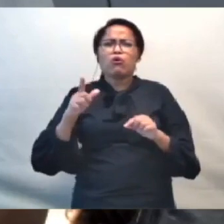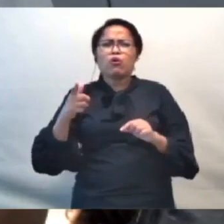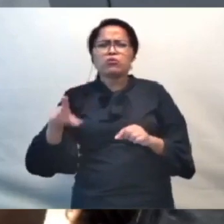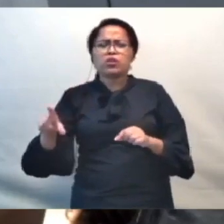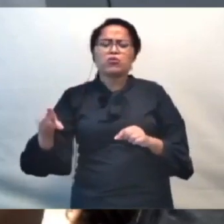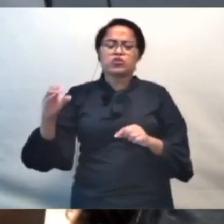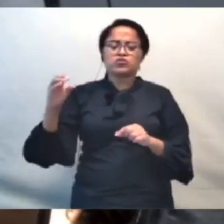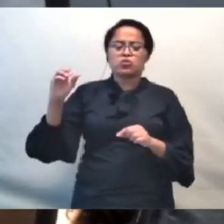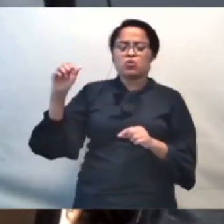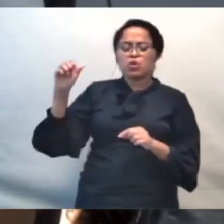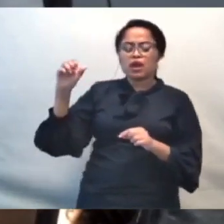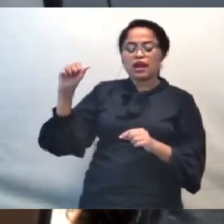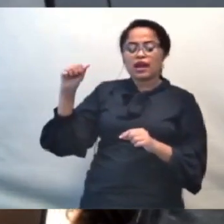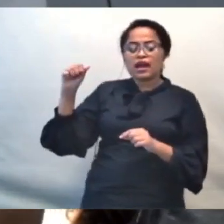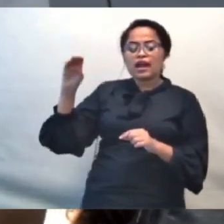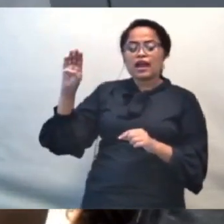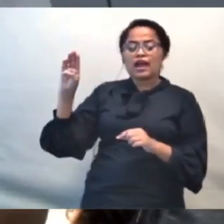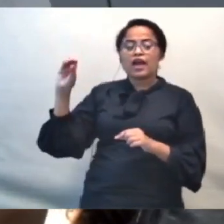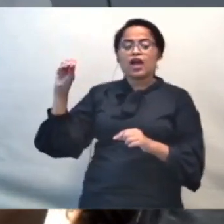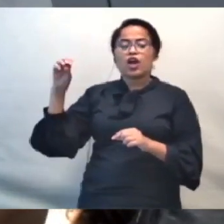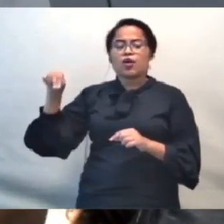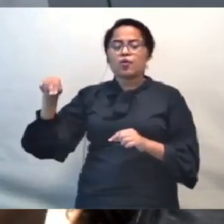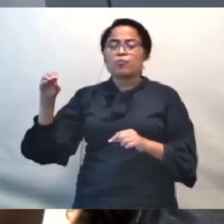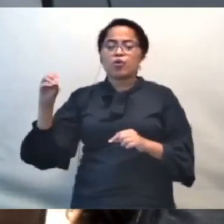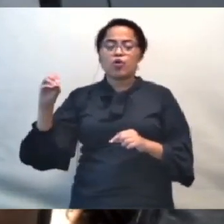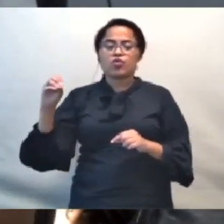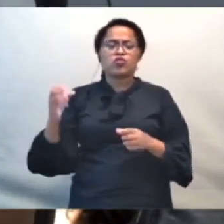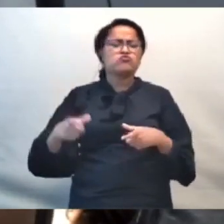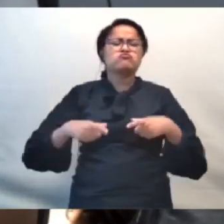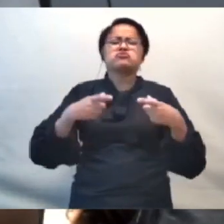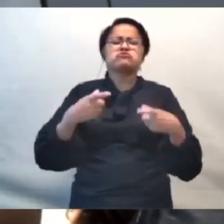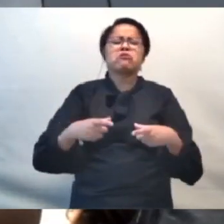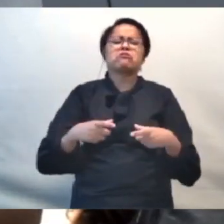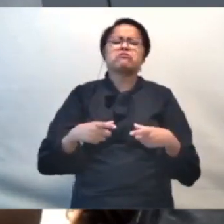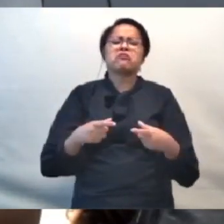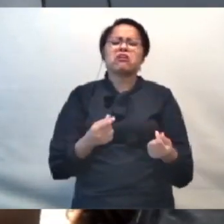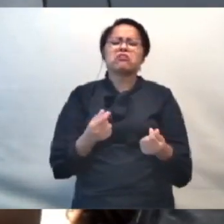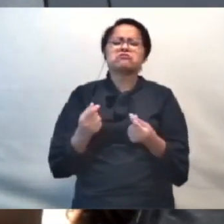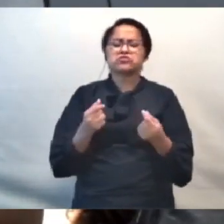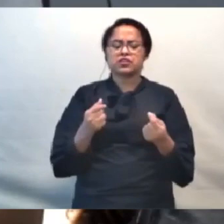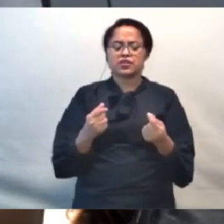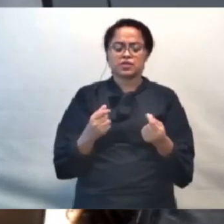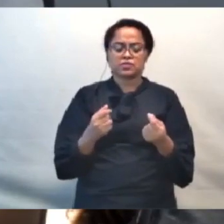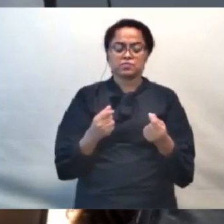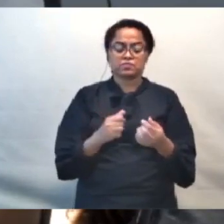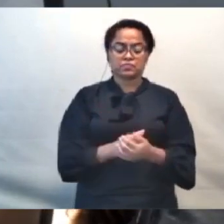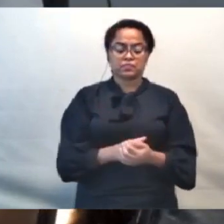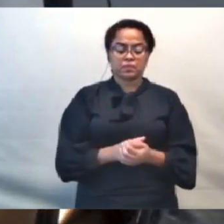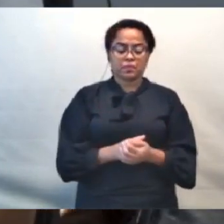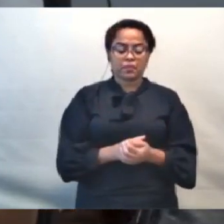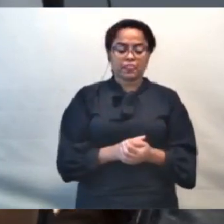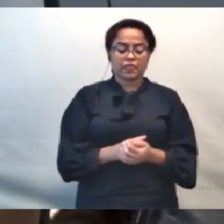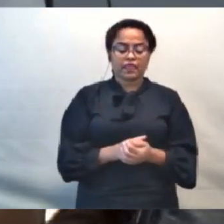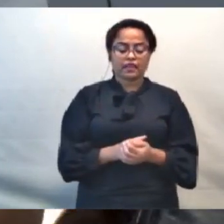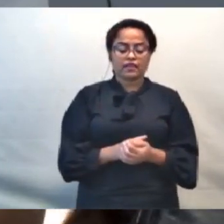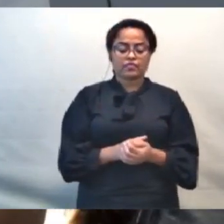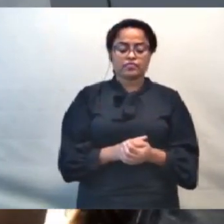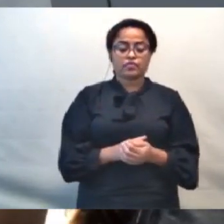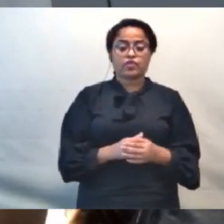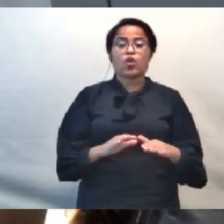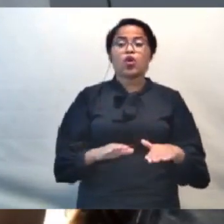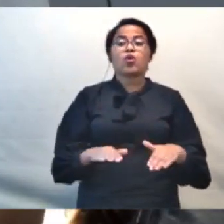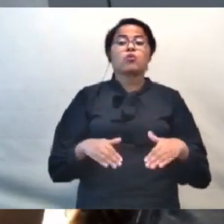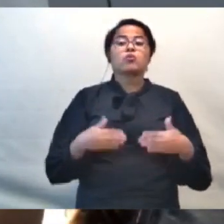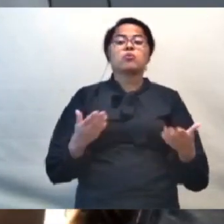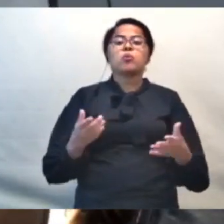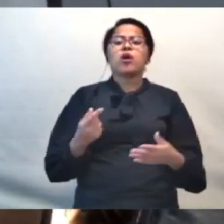onde que veio esse recurso que foi utilizado como abono? Né? E aí, qual foi o valor também de complementação